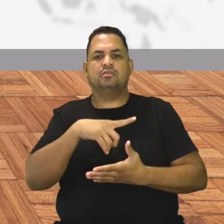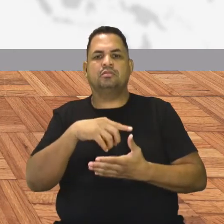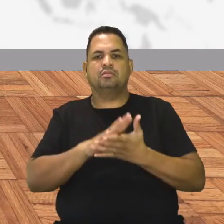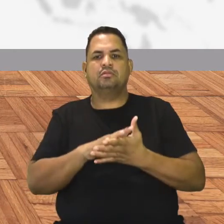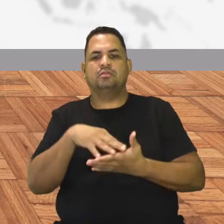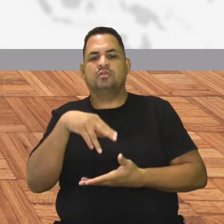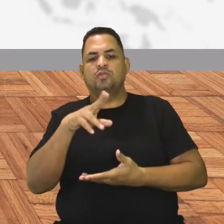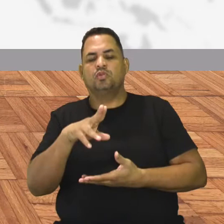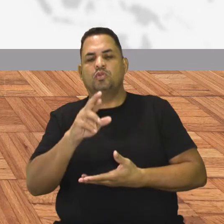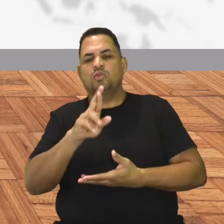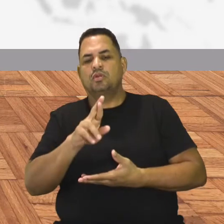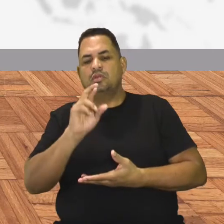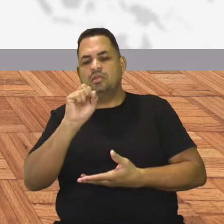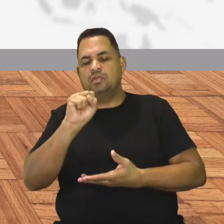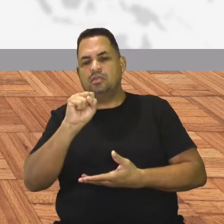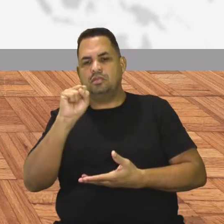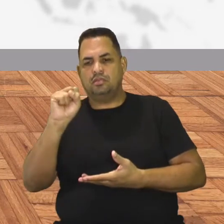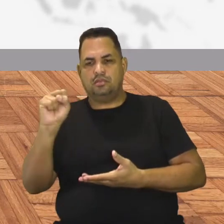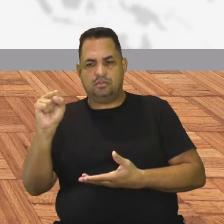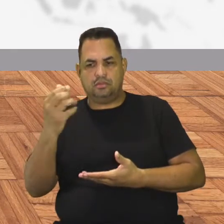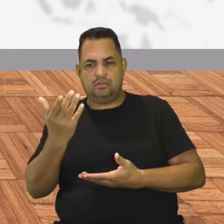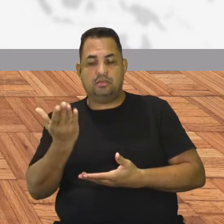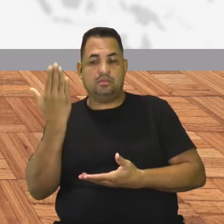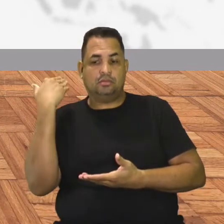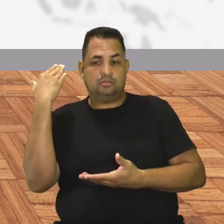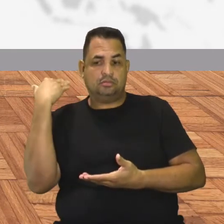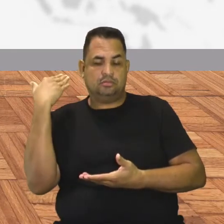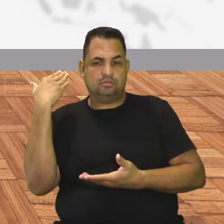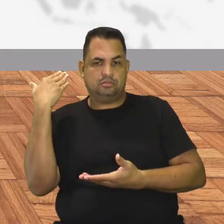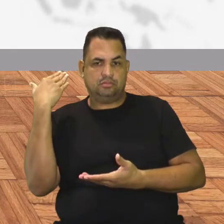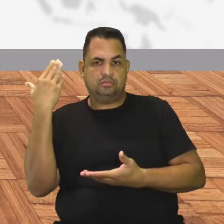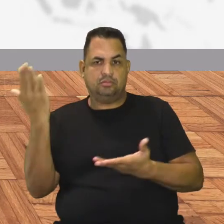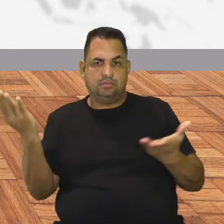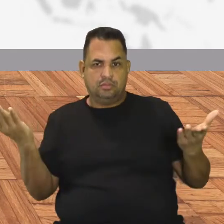União das Repúblicas Socialistas Soviéticas.